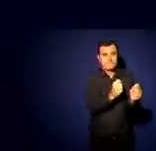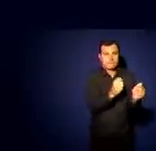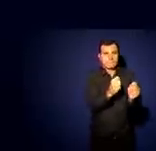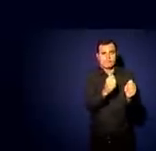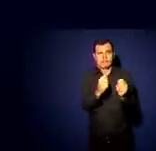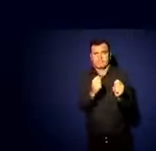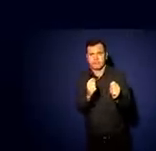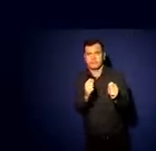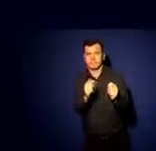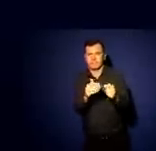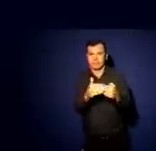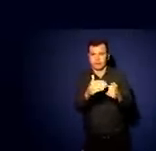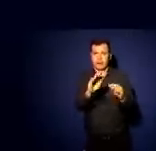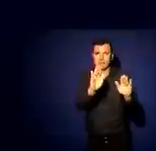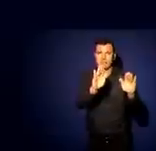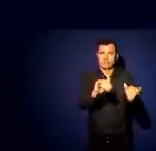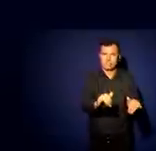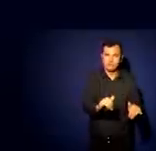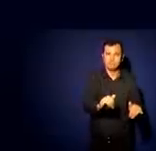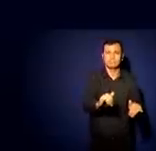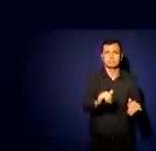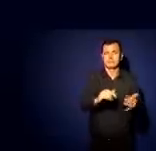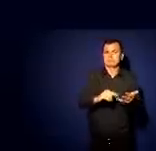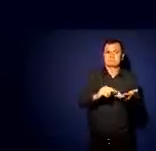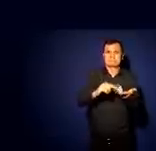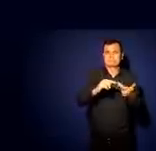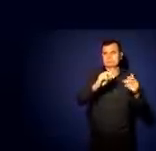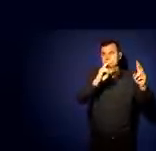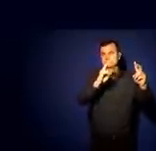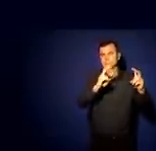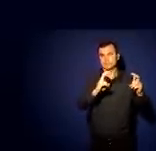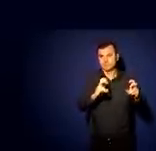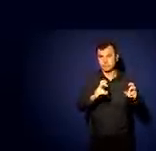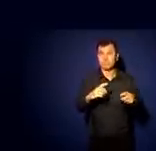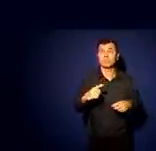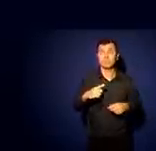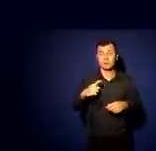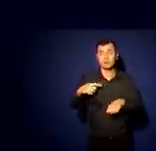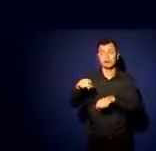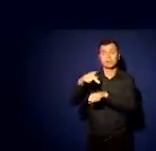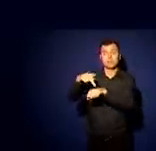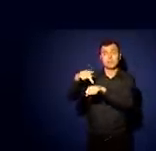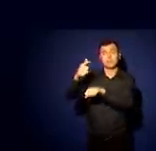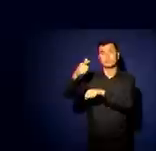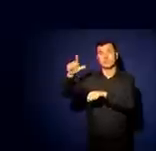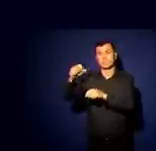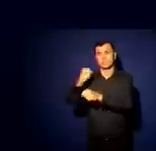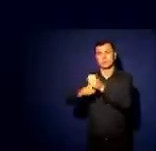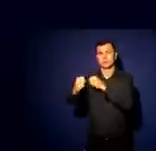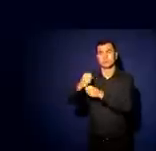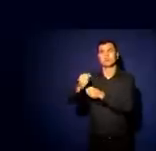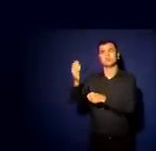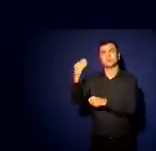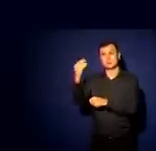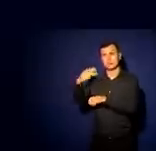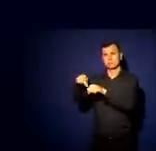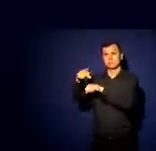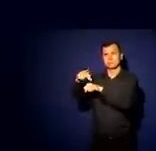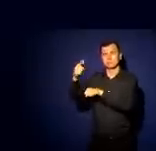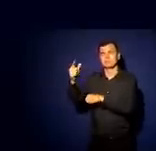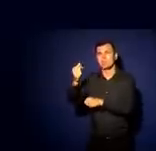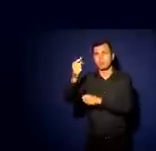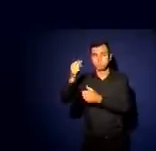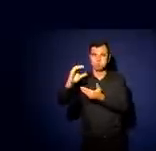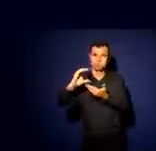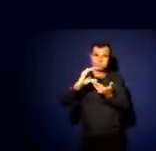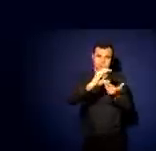no fim por uma série de razões e a gente de fato viu a entrada de recurso estrangeiros bastante forte no ano passado no